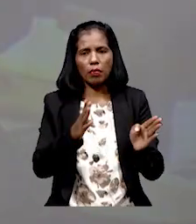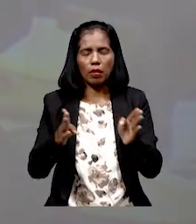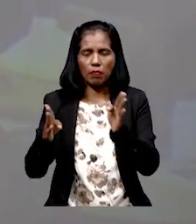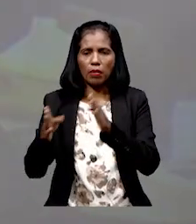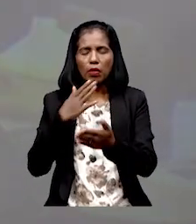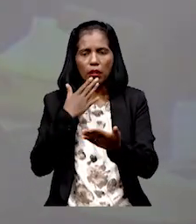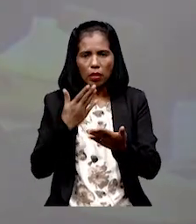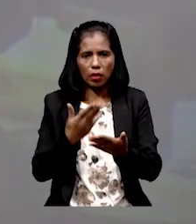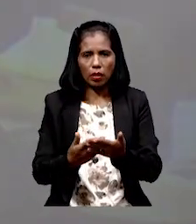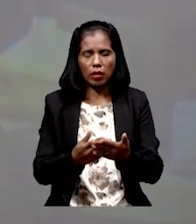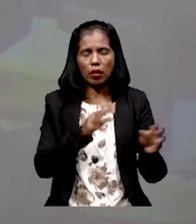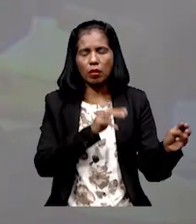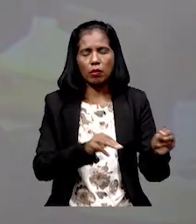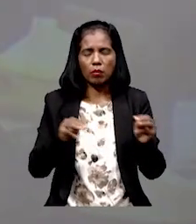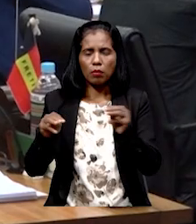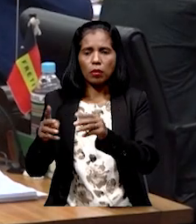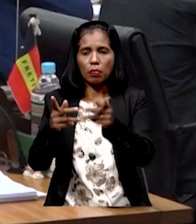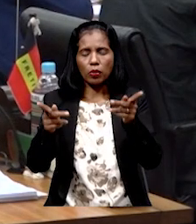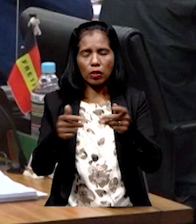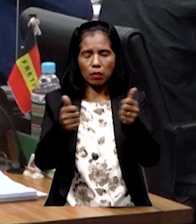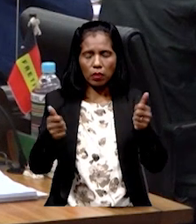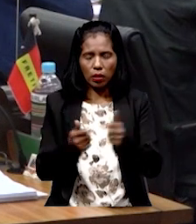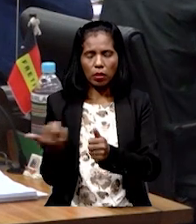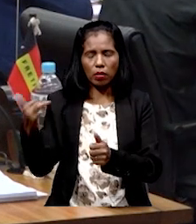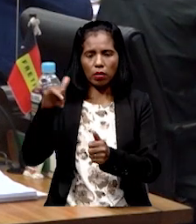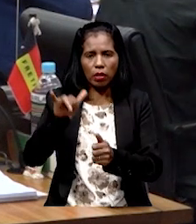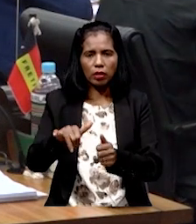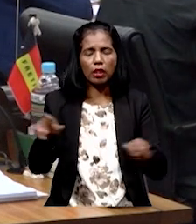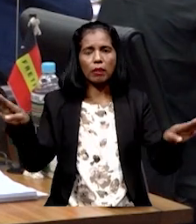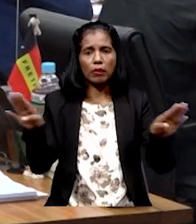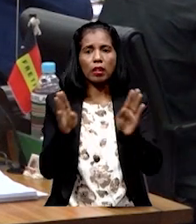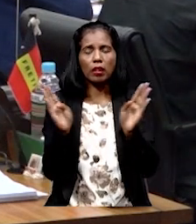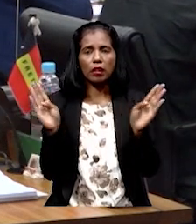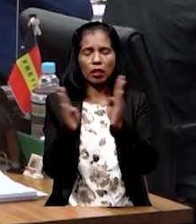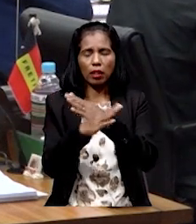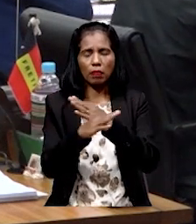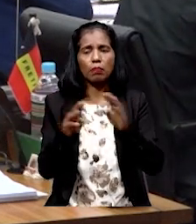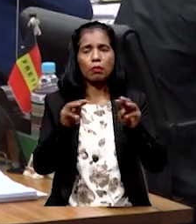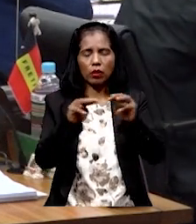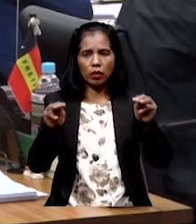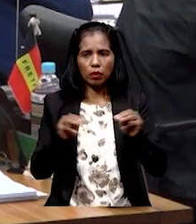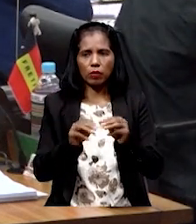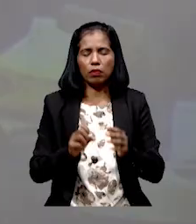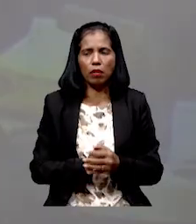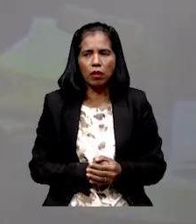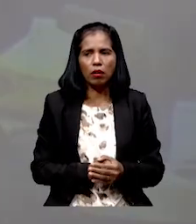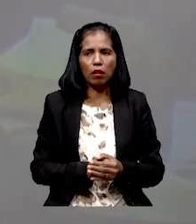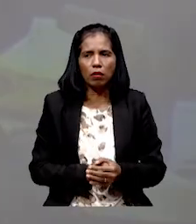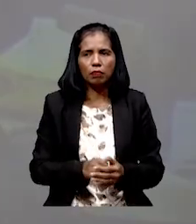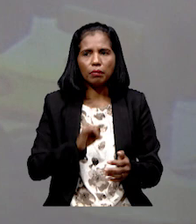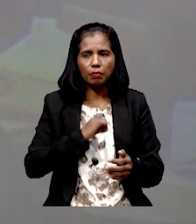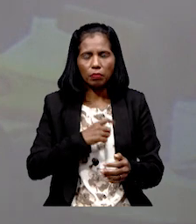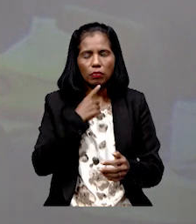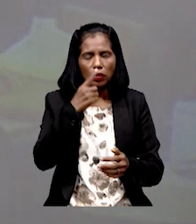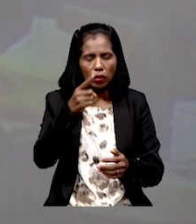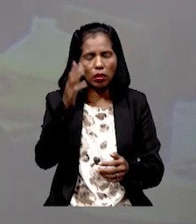dia antes muda posto administrativo sira sai município. How much for ano então? Colia beik, dalrumo ita